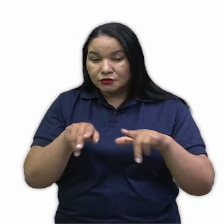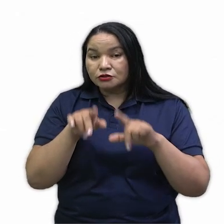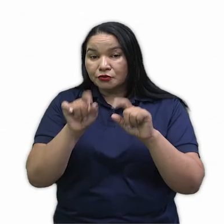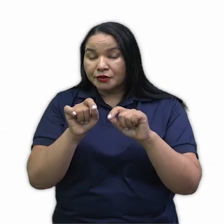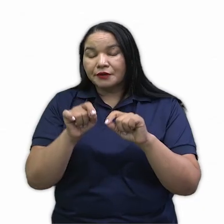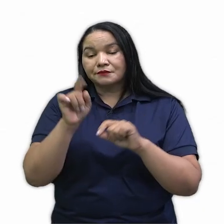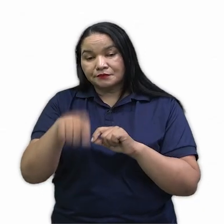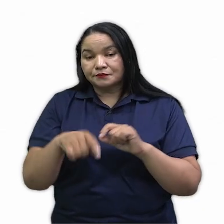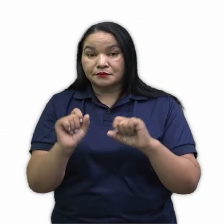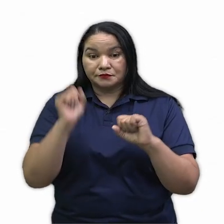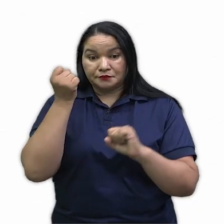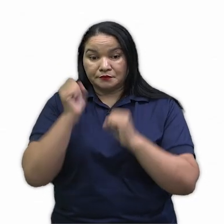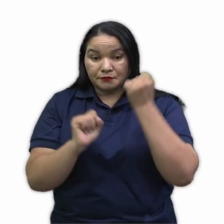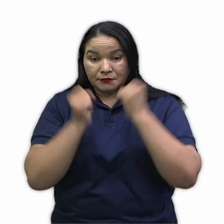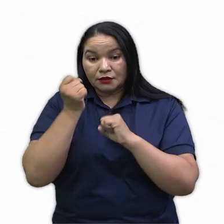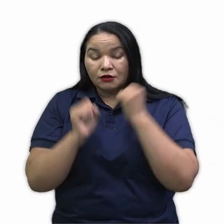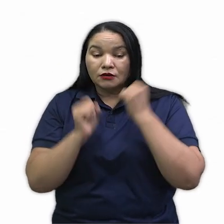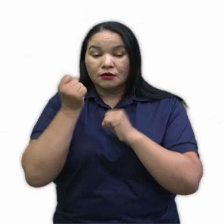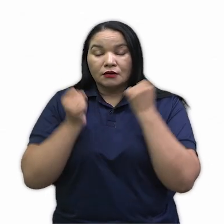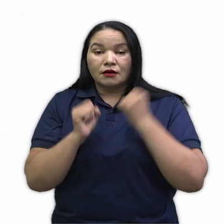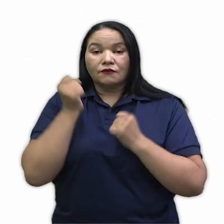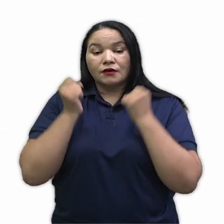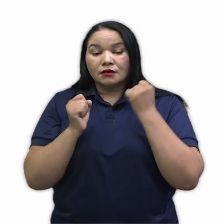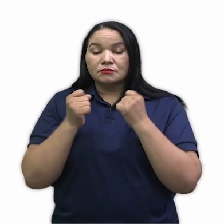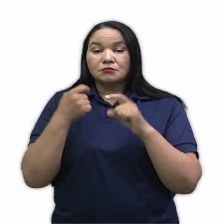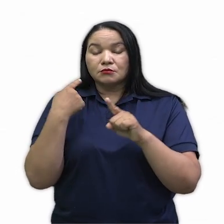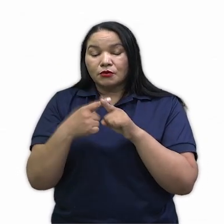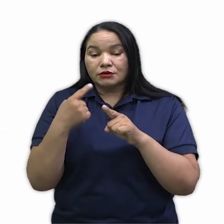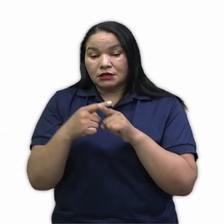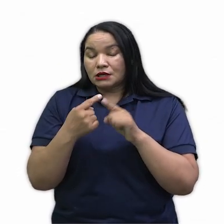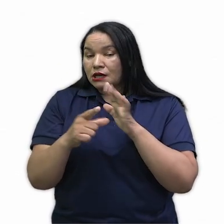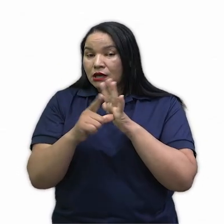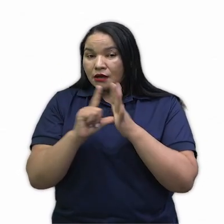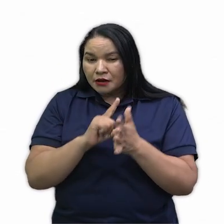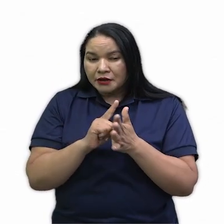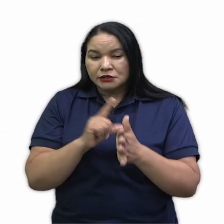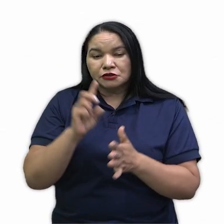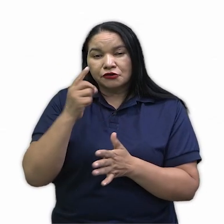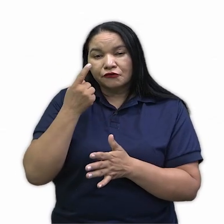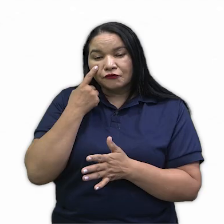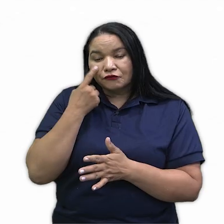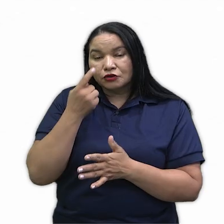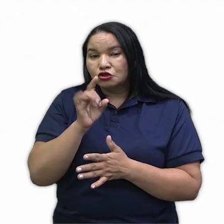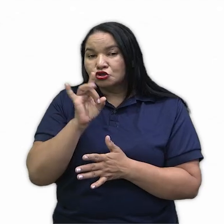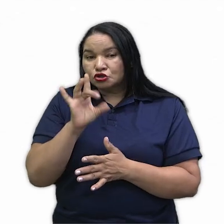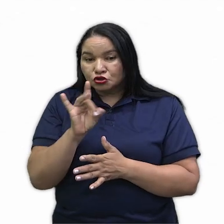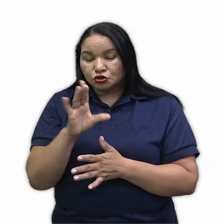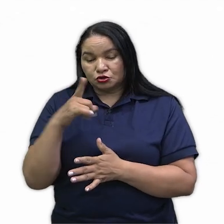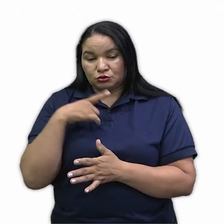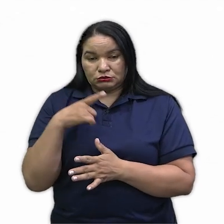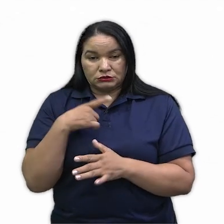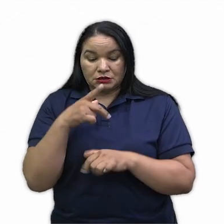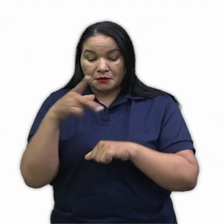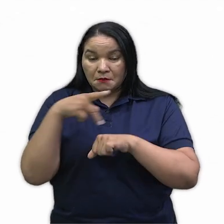as indústrias, tá? As indústrias, gente, que antes a gente observava que estavam somente